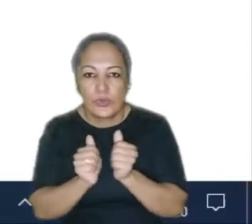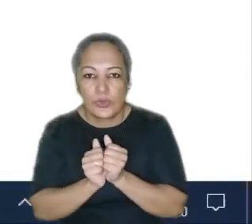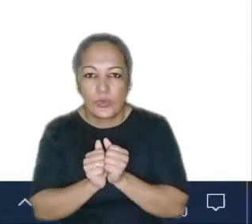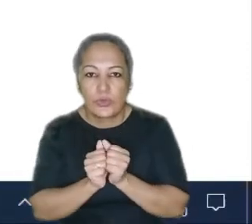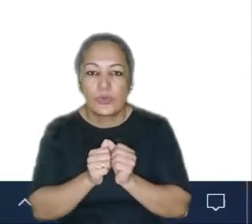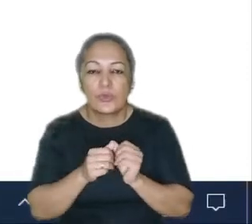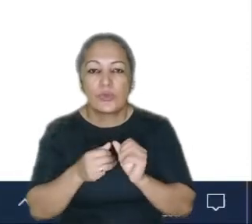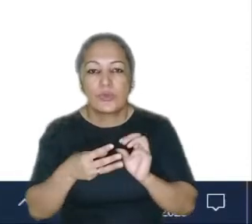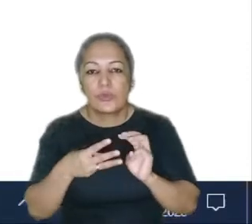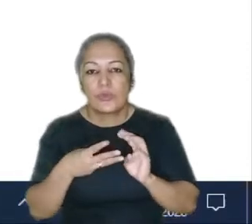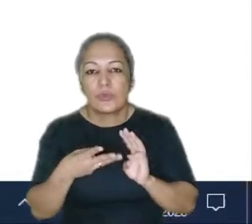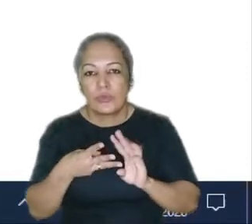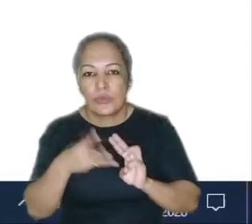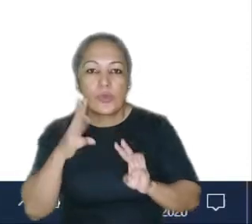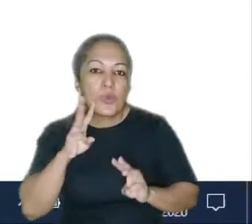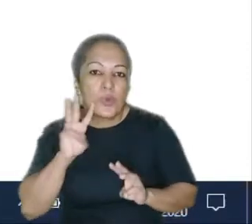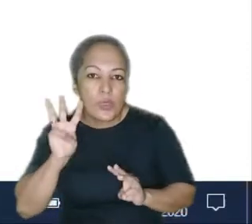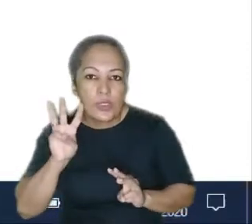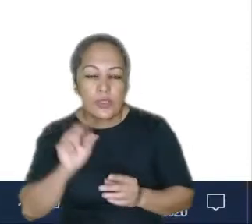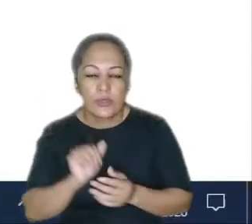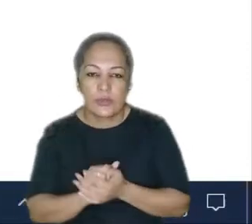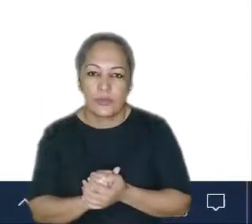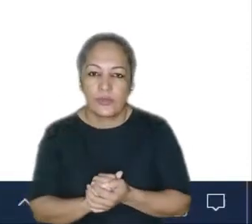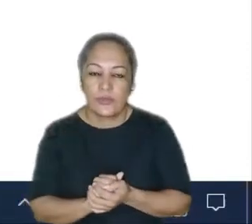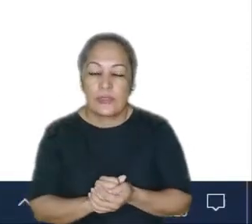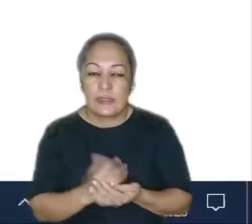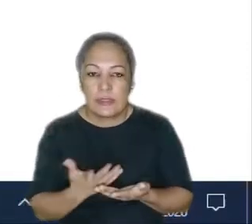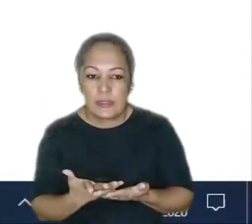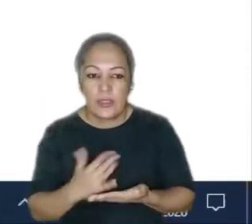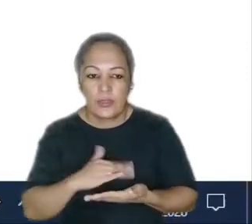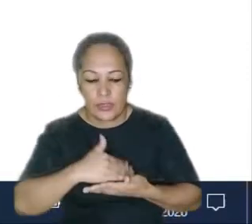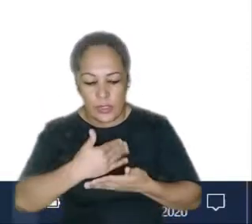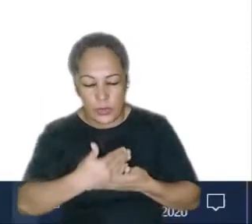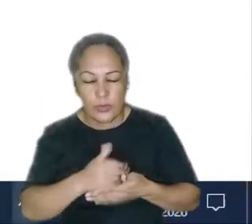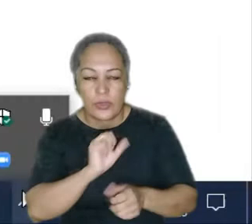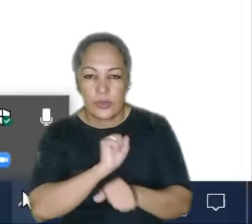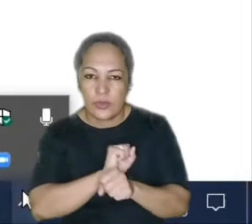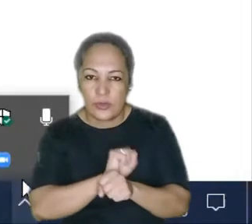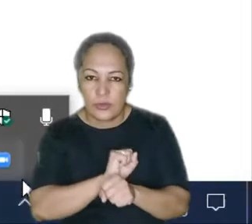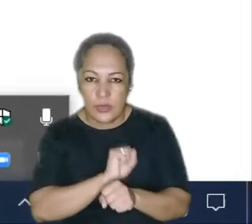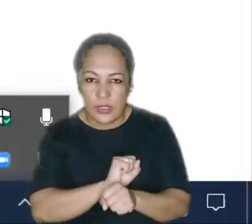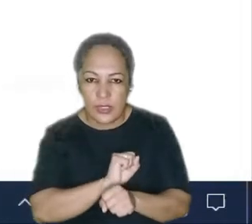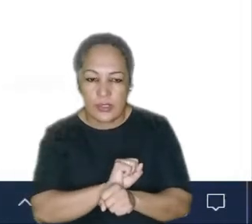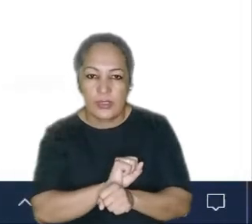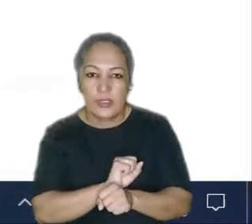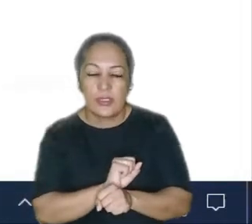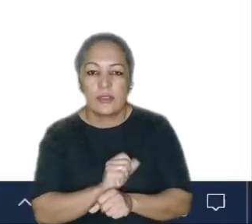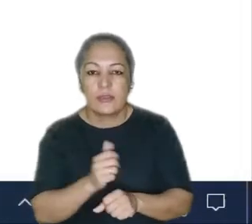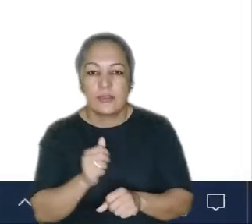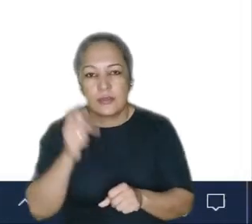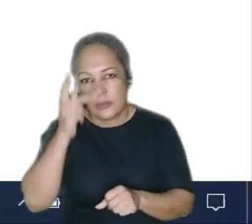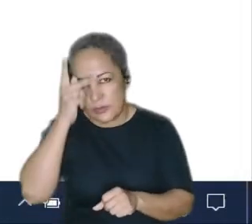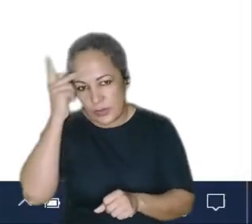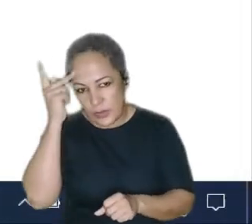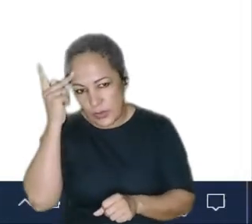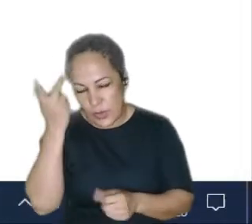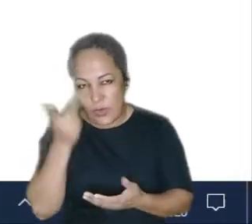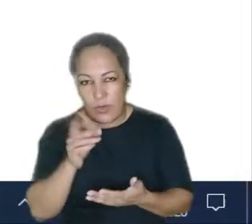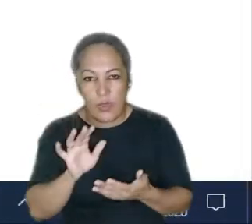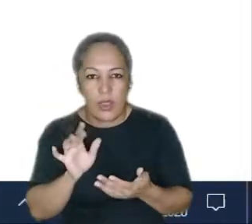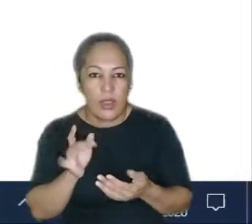ativado, ou seja, ele fica ativo e esperando ser conectado pelo